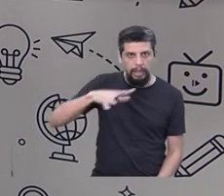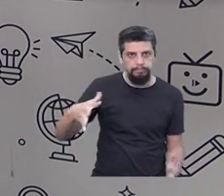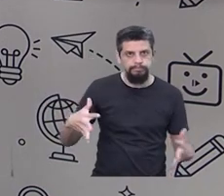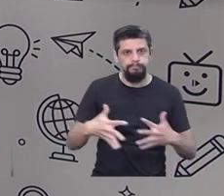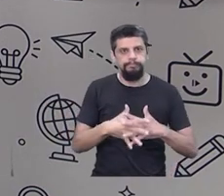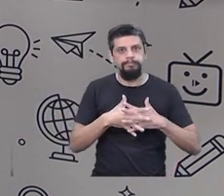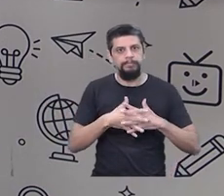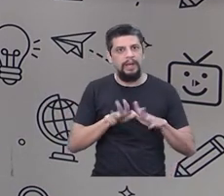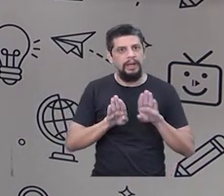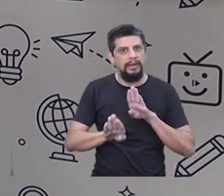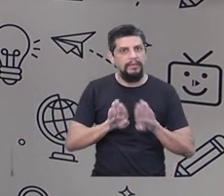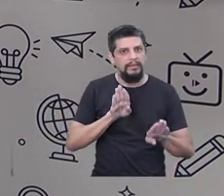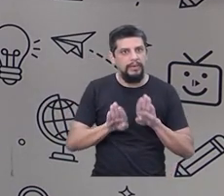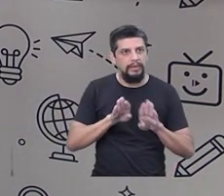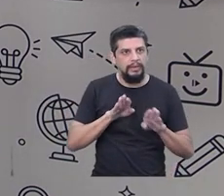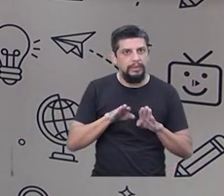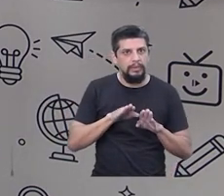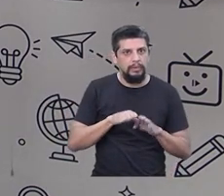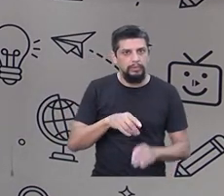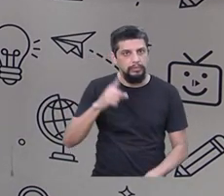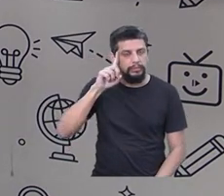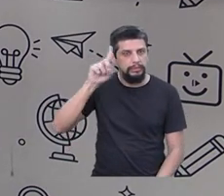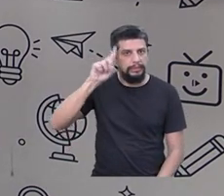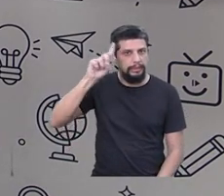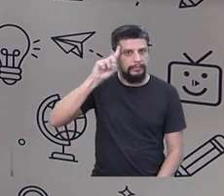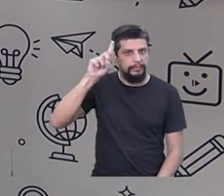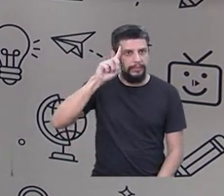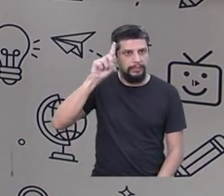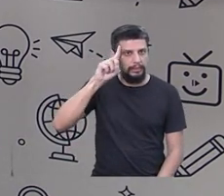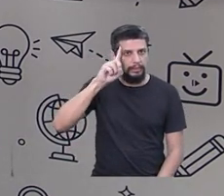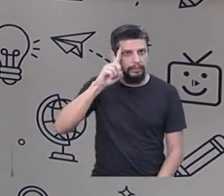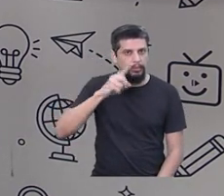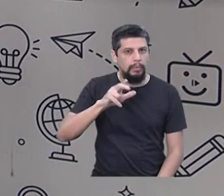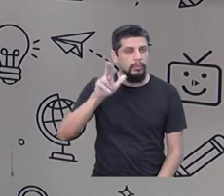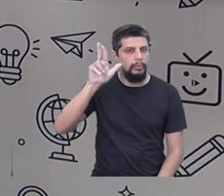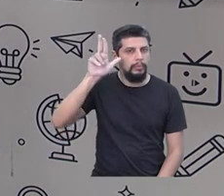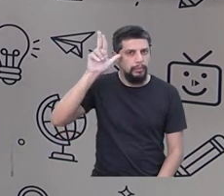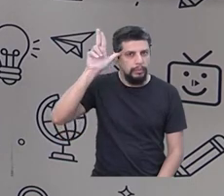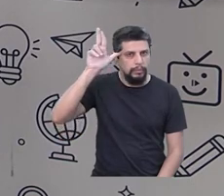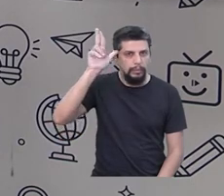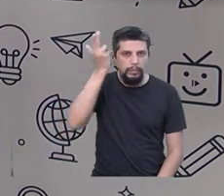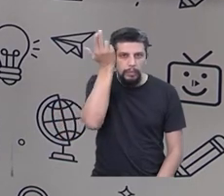confundido muitas vezes no cotidiano com coelho.